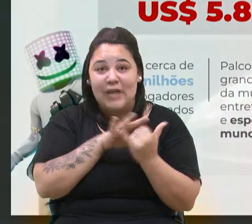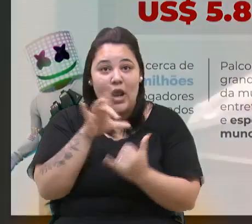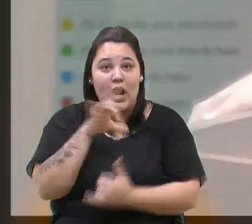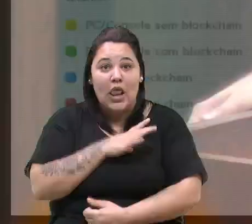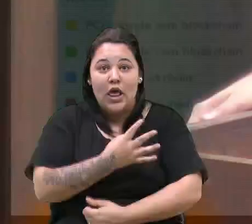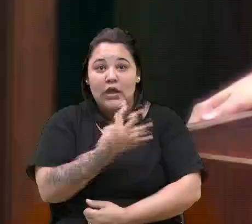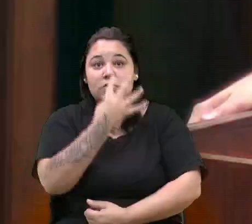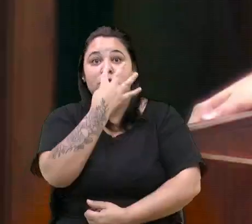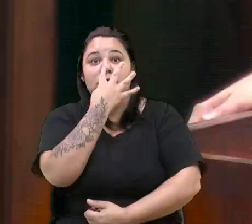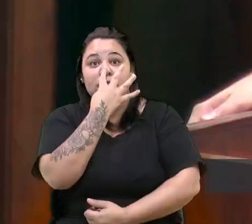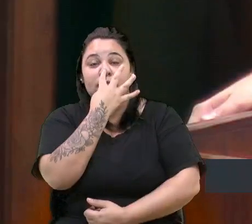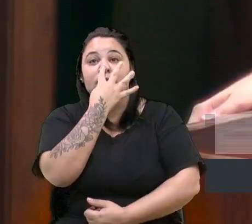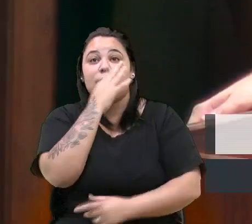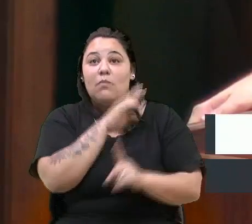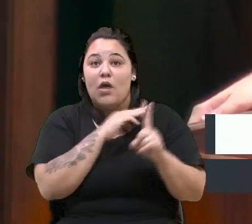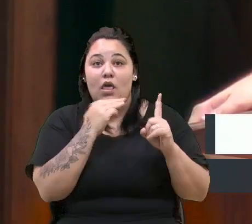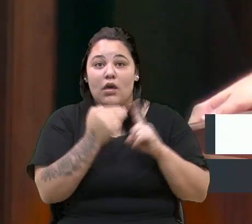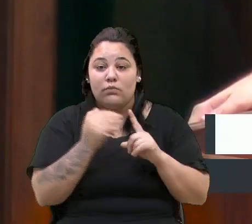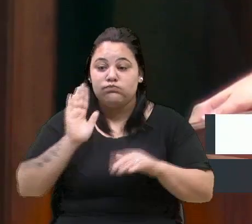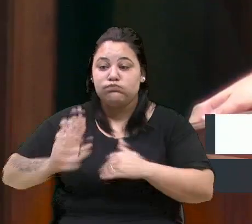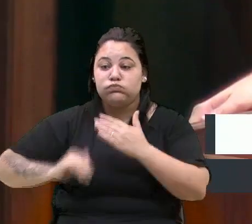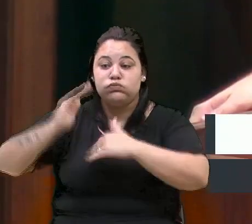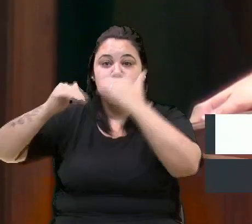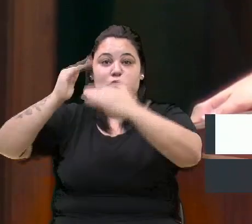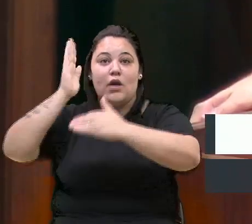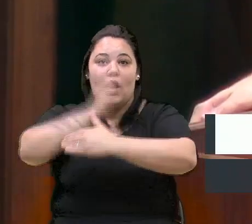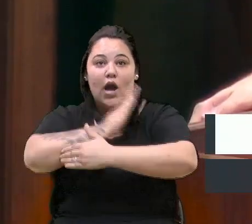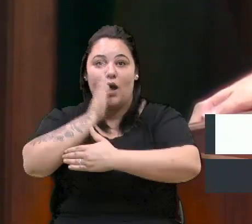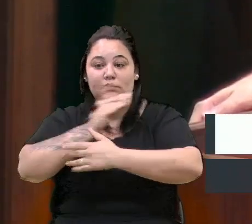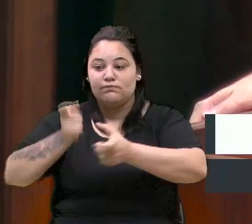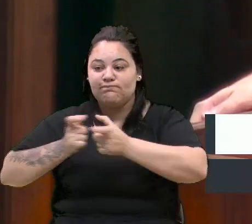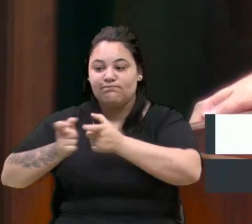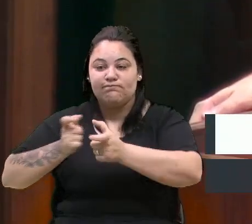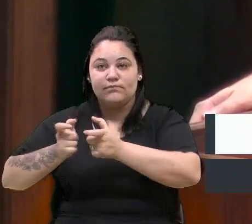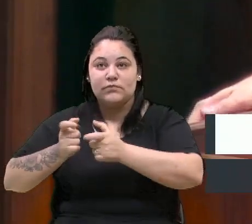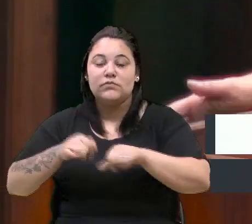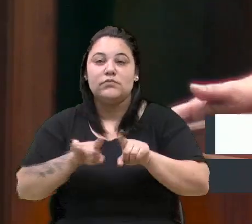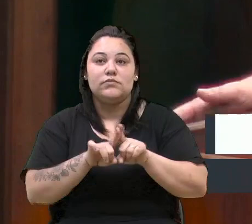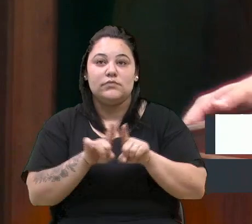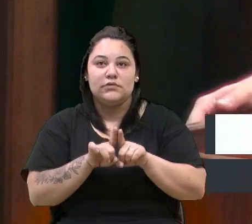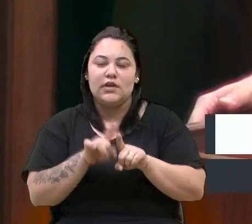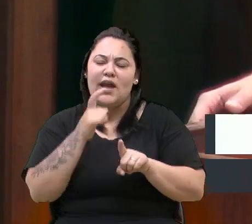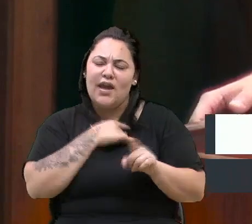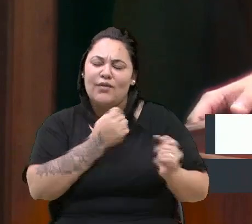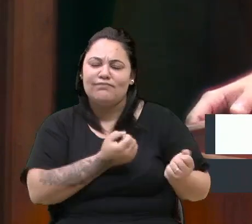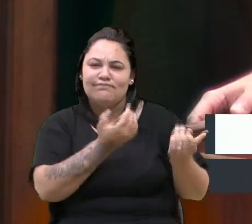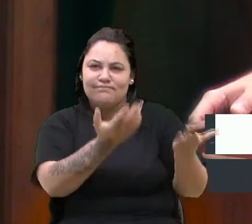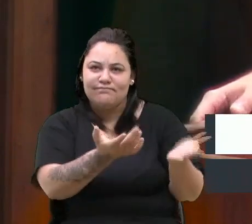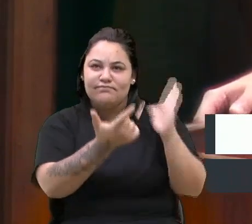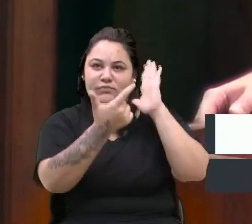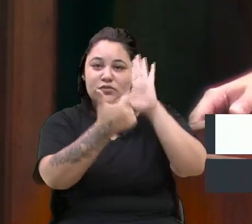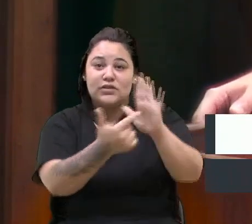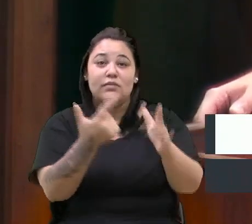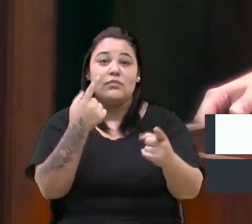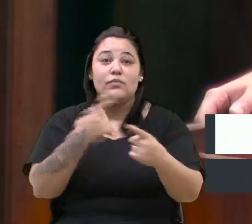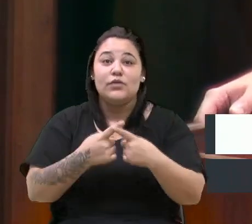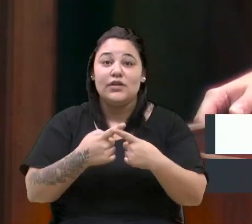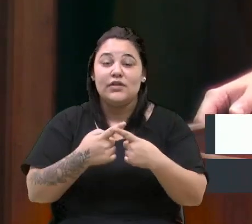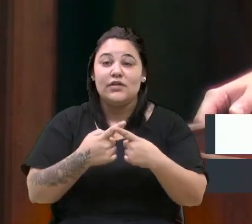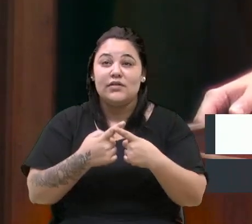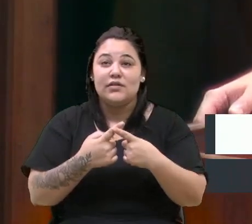de um mercado que cresce e, enfim, né, eu quis trazer porque eu tenho